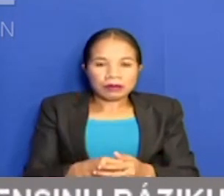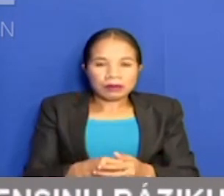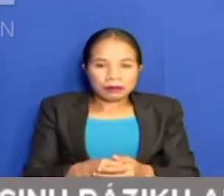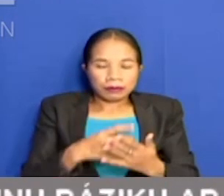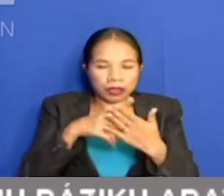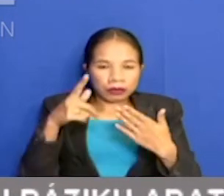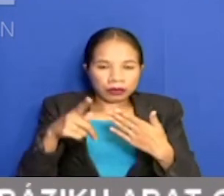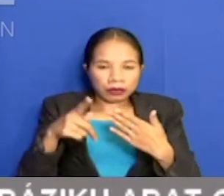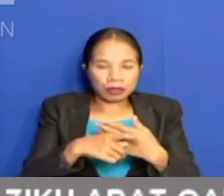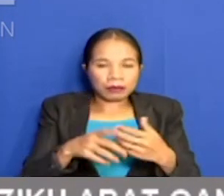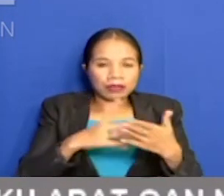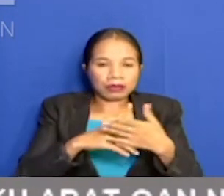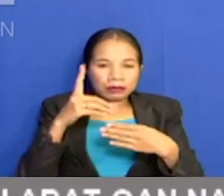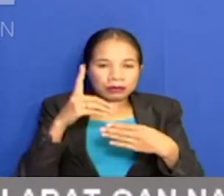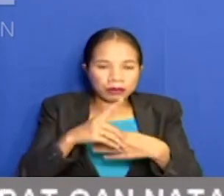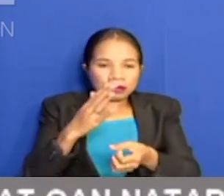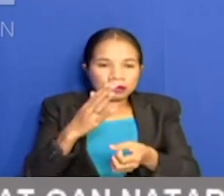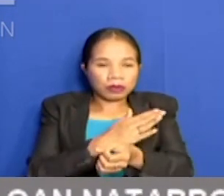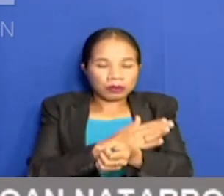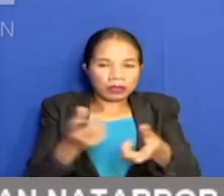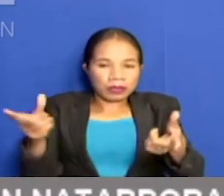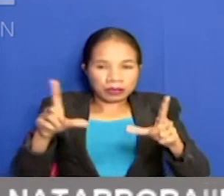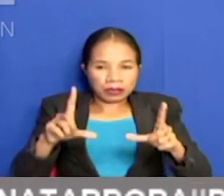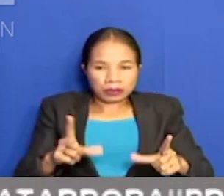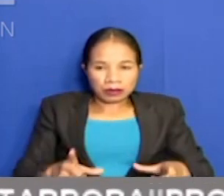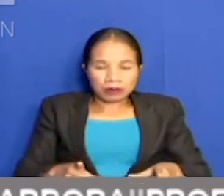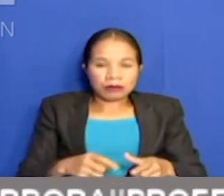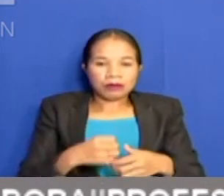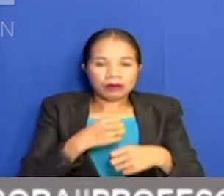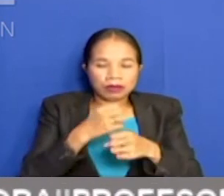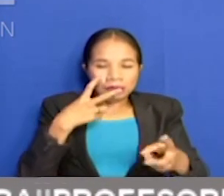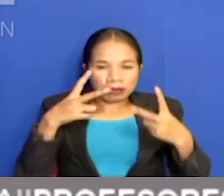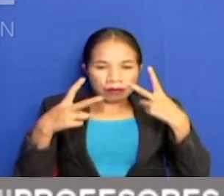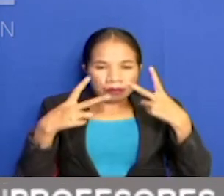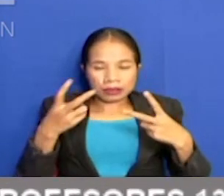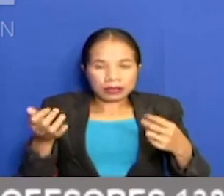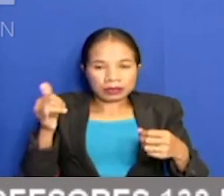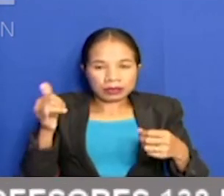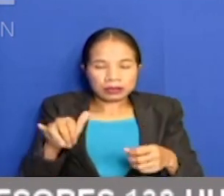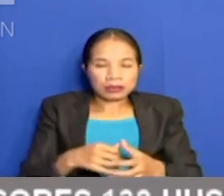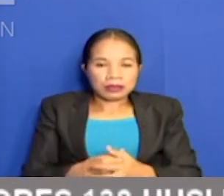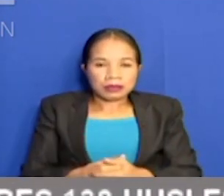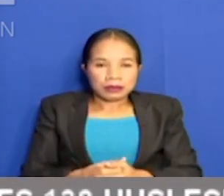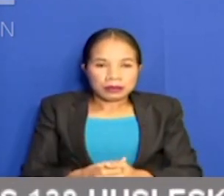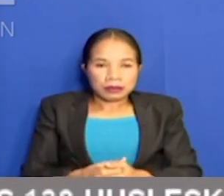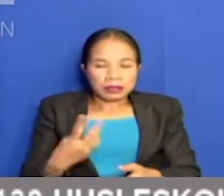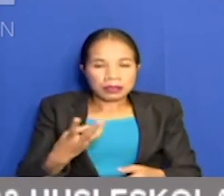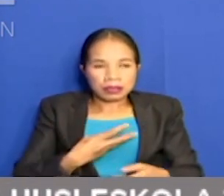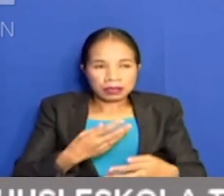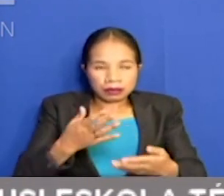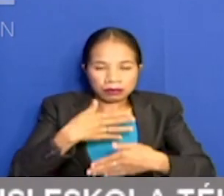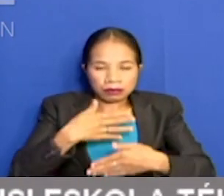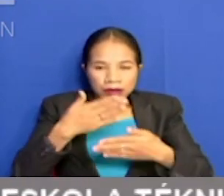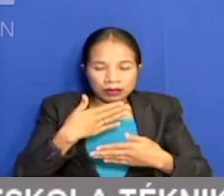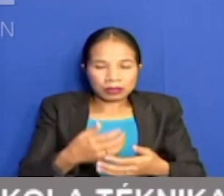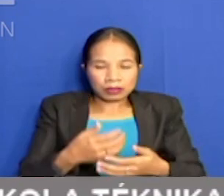programa NEI atu desenvolve no promove Lagoa Helenas, onde atrai visitante Sira. Ita aprecia,